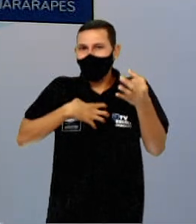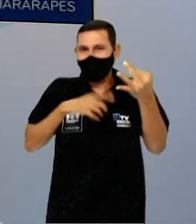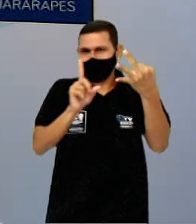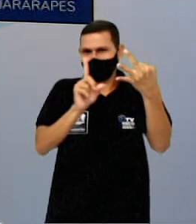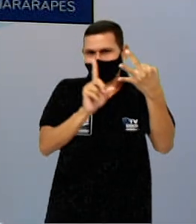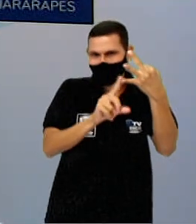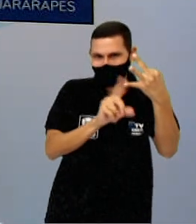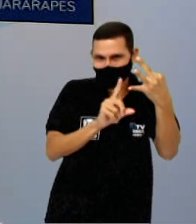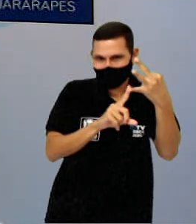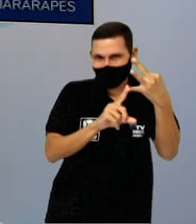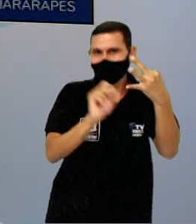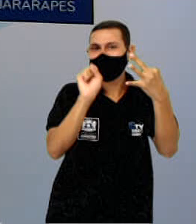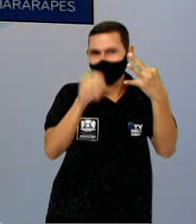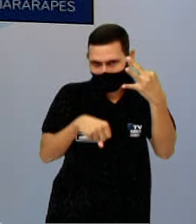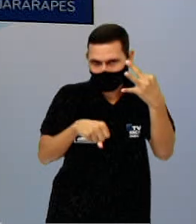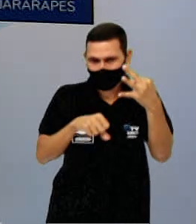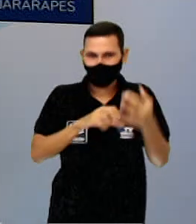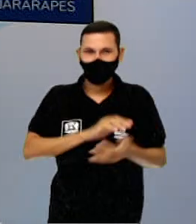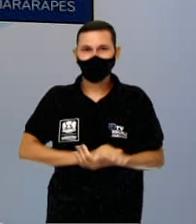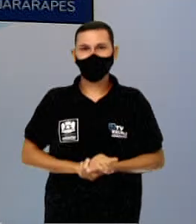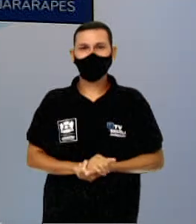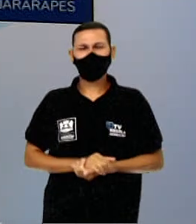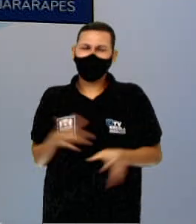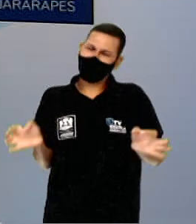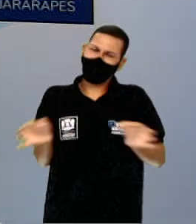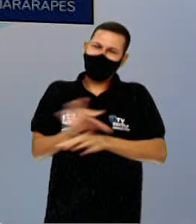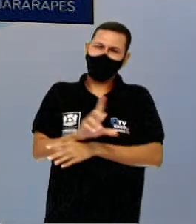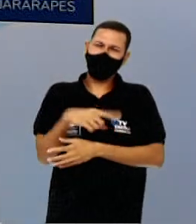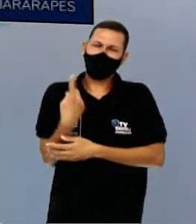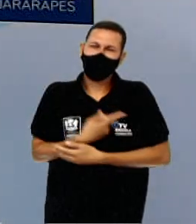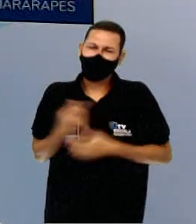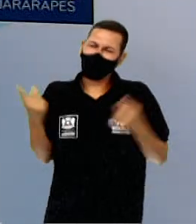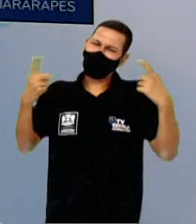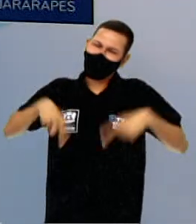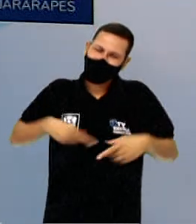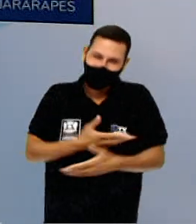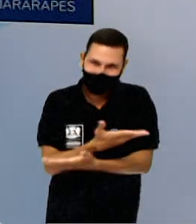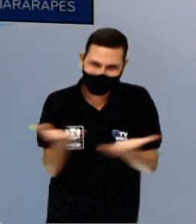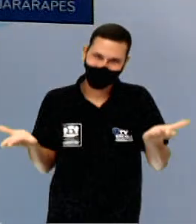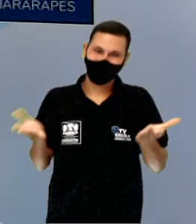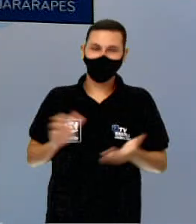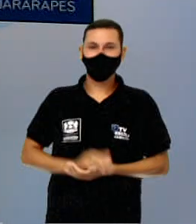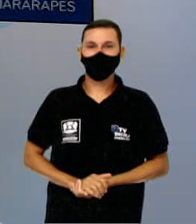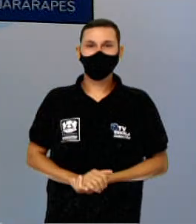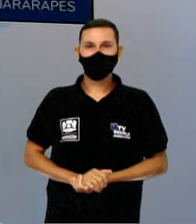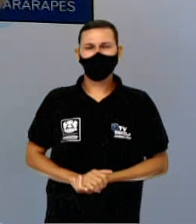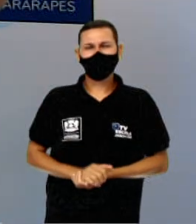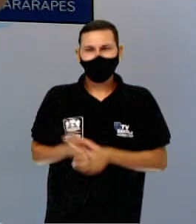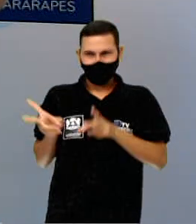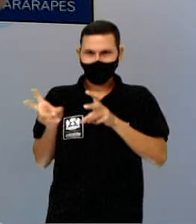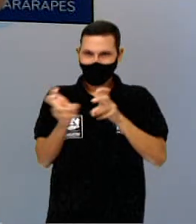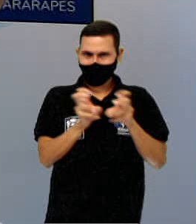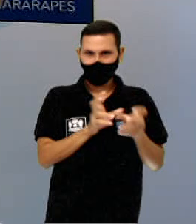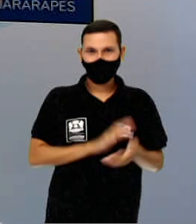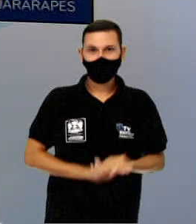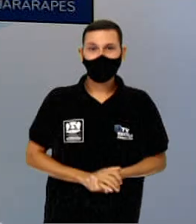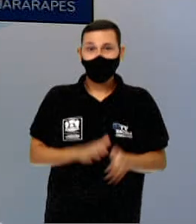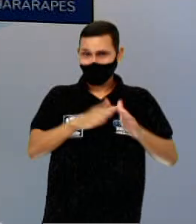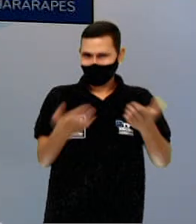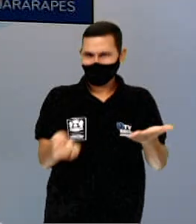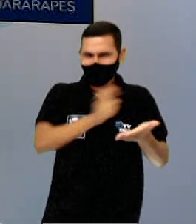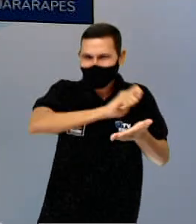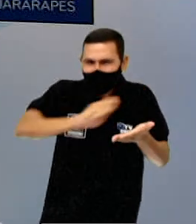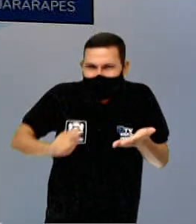certo gente E para finalizar preço desafio aí para vocês certo gente hoje é um sol Escreva uma